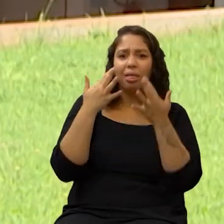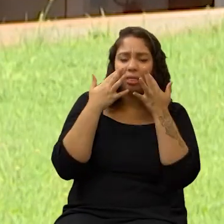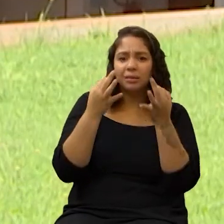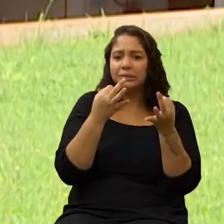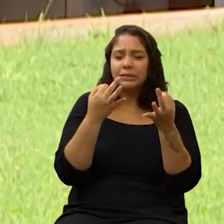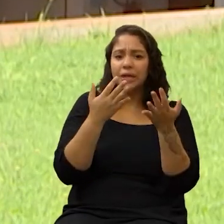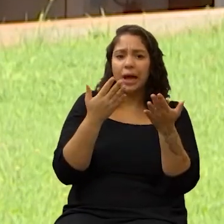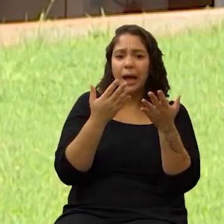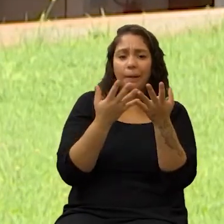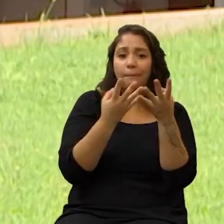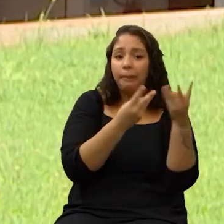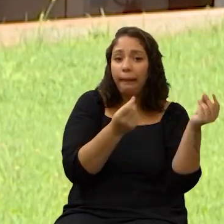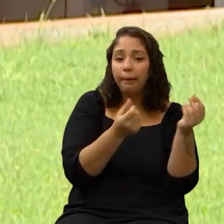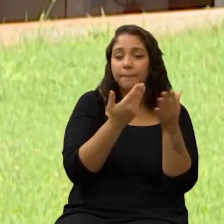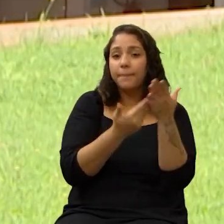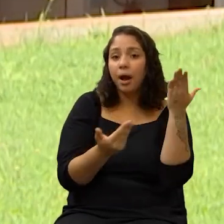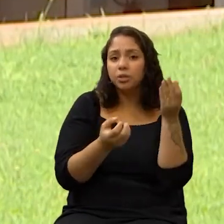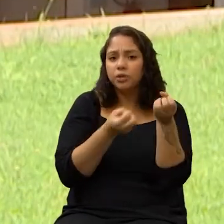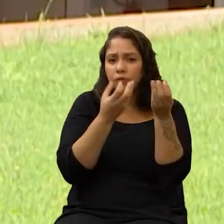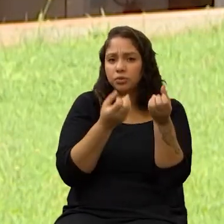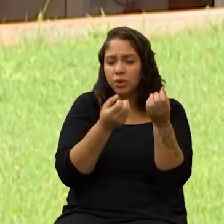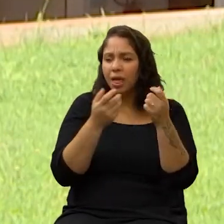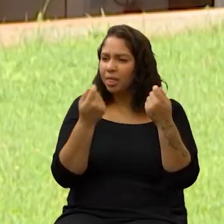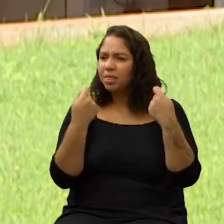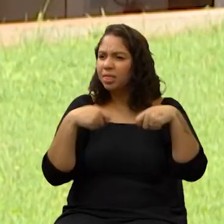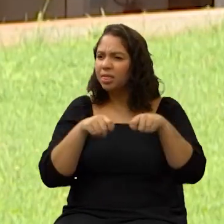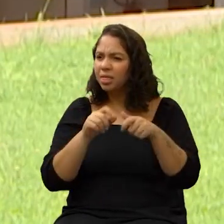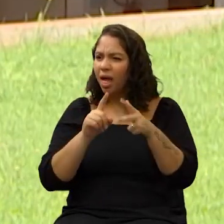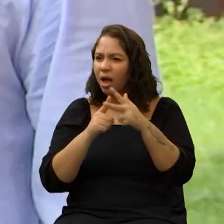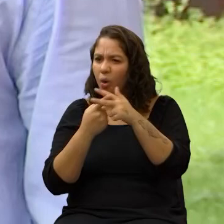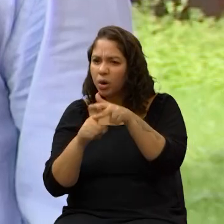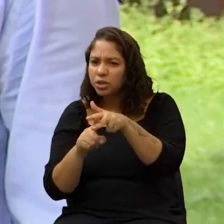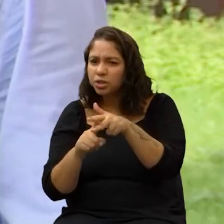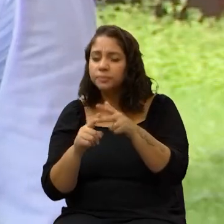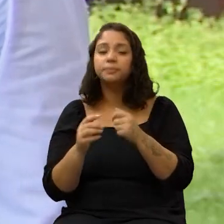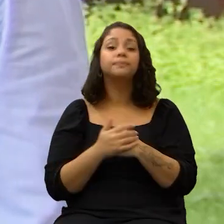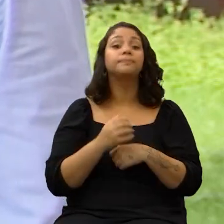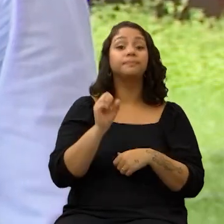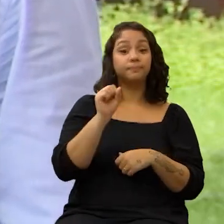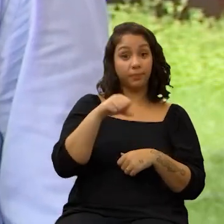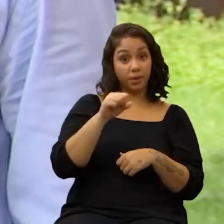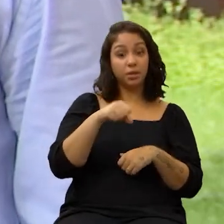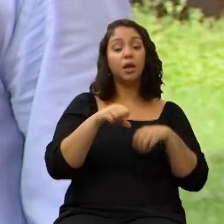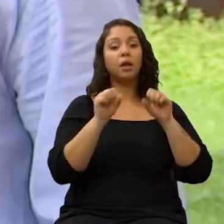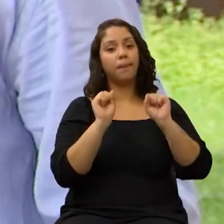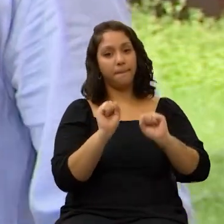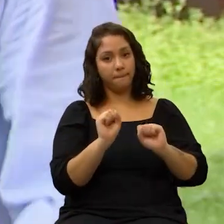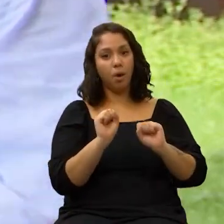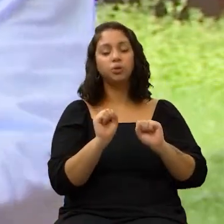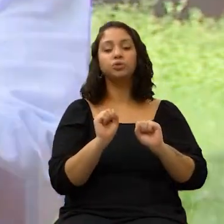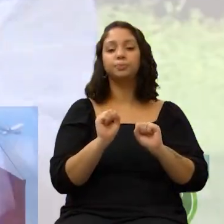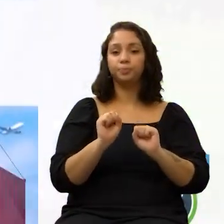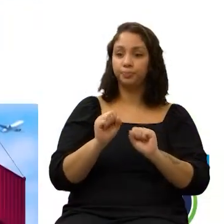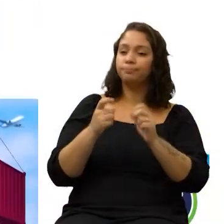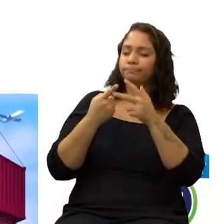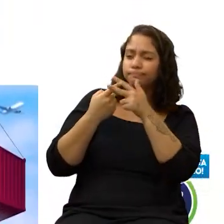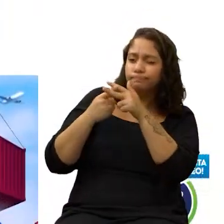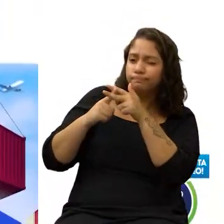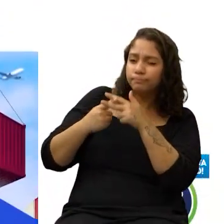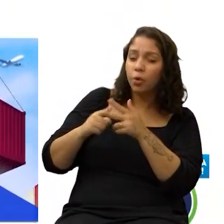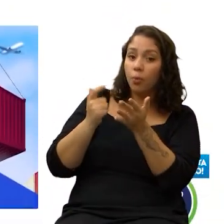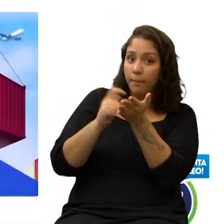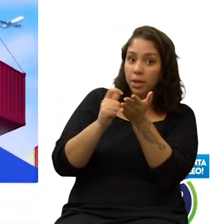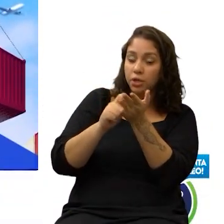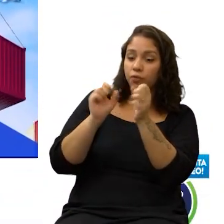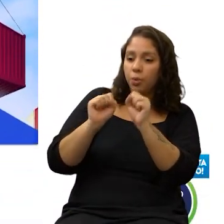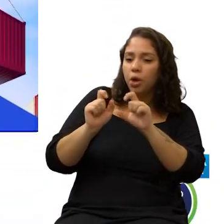informação, né, e uma informação importante, dá para corrigir depois? Dá para corrigir, o aplicativo permite você entrar e fazer